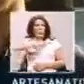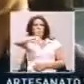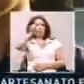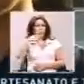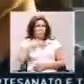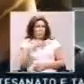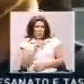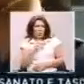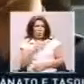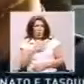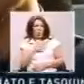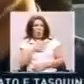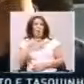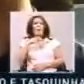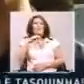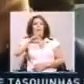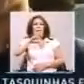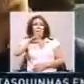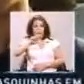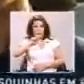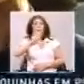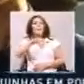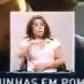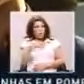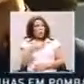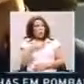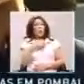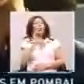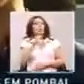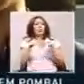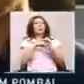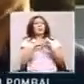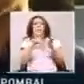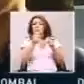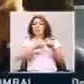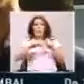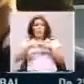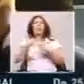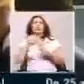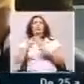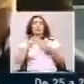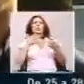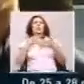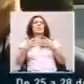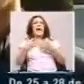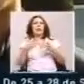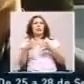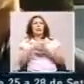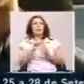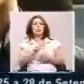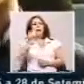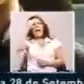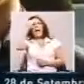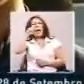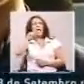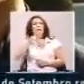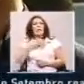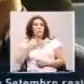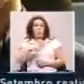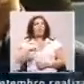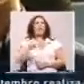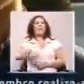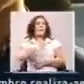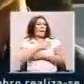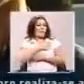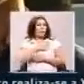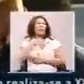e não é por isso que me deixei de integrar, mas participei em muita coisa, inclusive num grupo de teatro amador, por exemplo. Fiz os meus